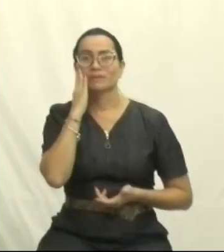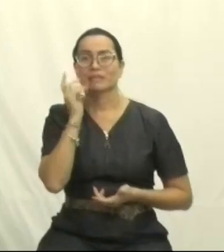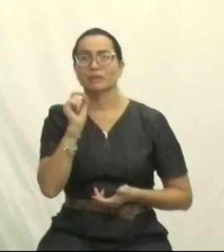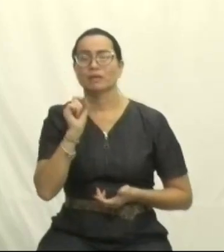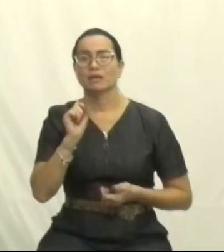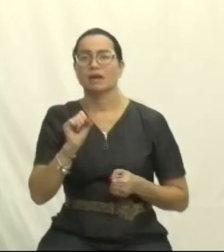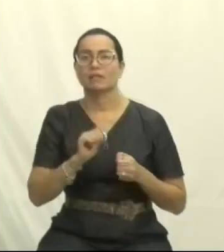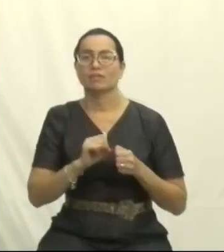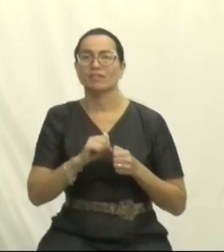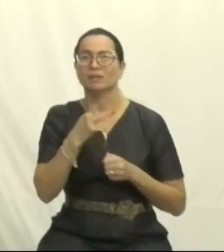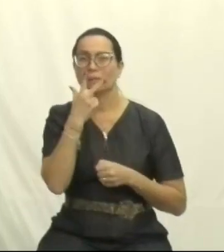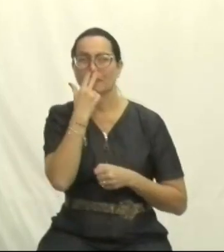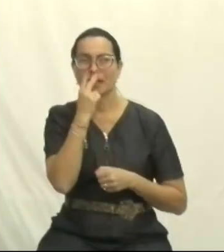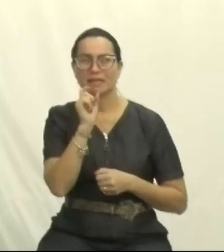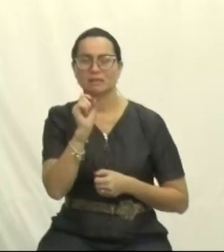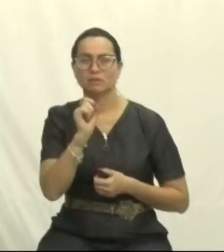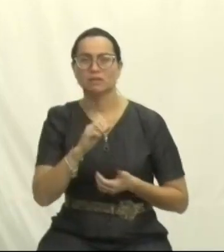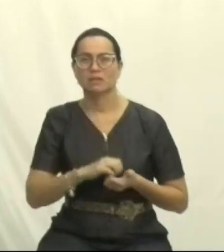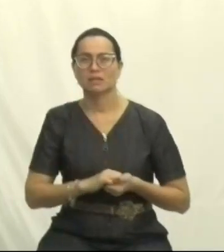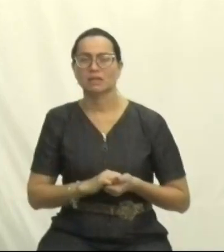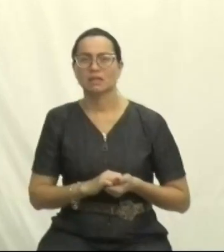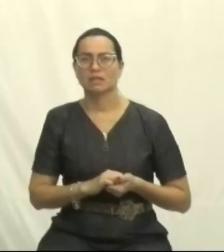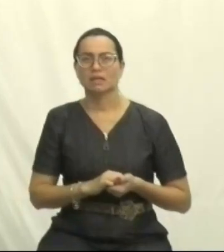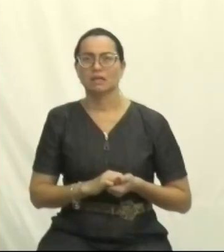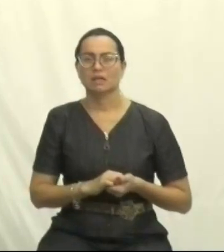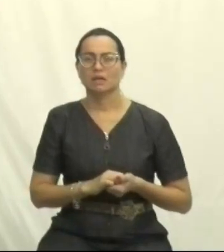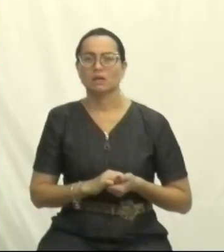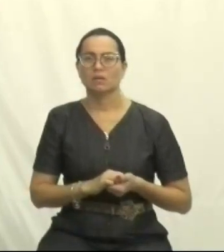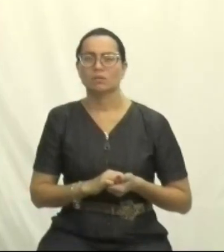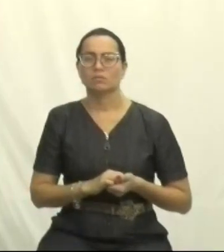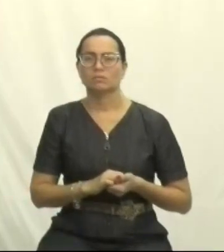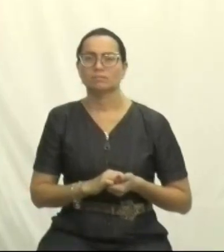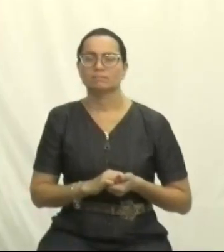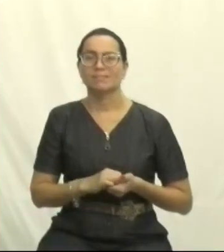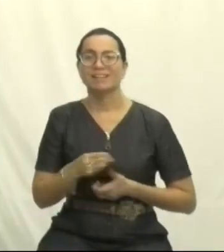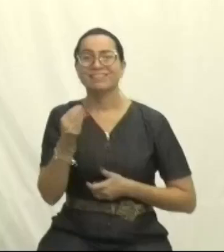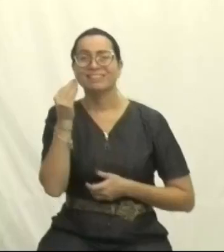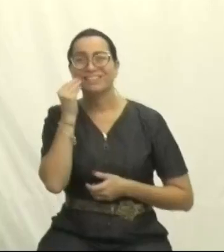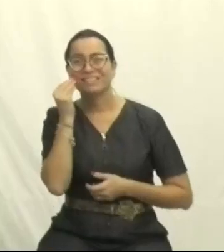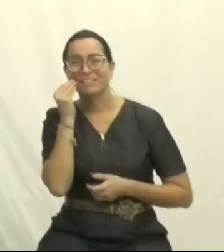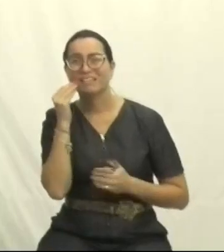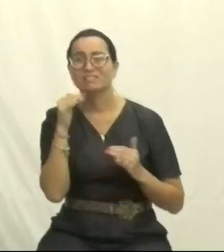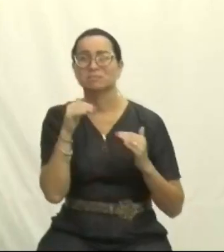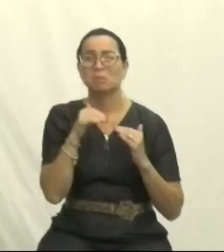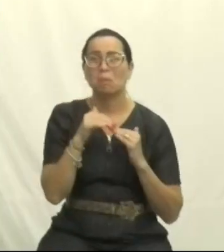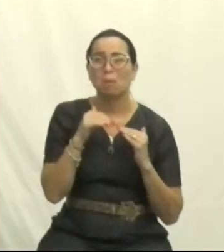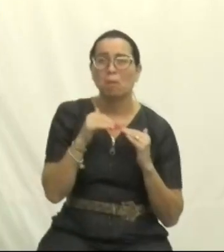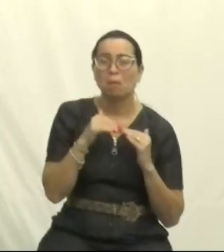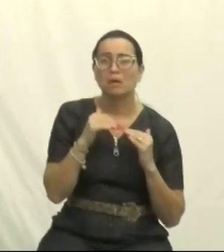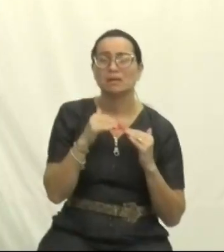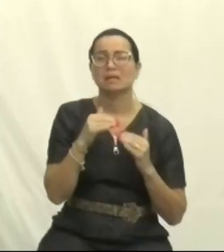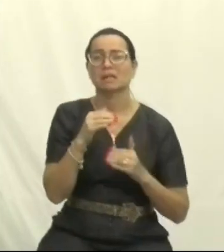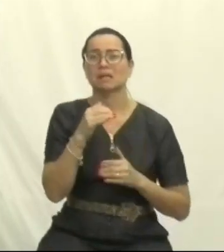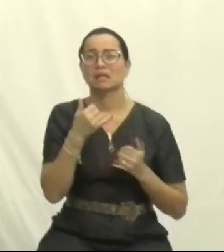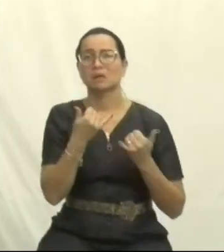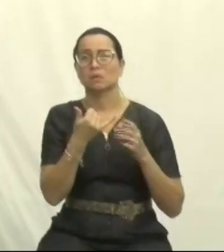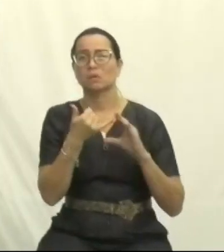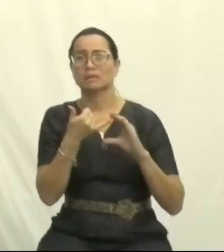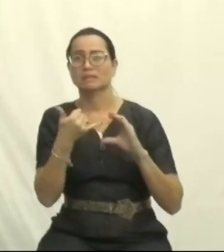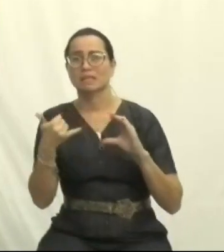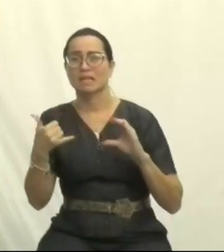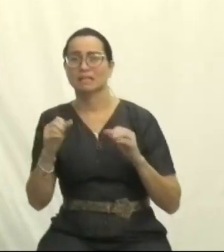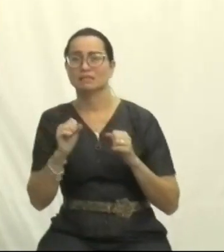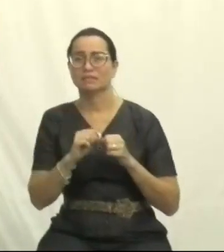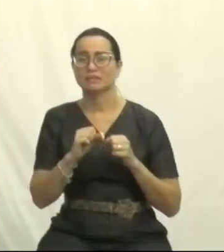feito, parece-me que um acordo ali com a Celesc agora para ela fazer, mas se a Celesc não fez